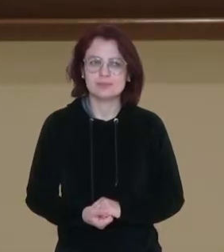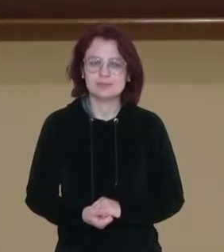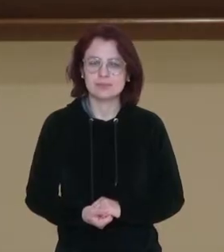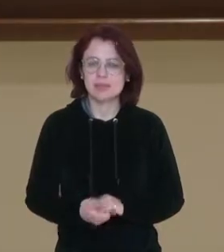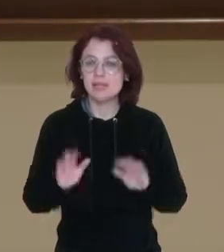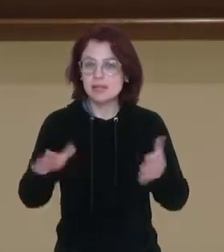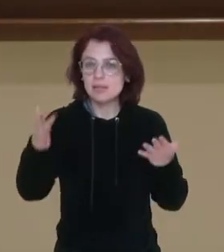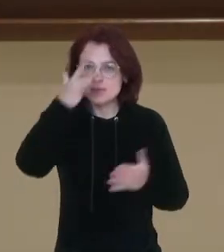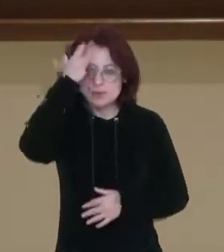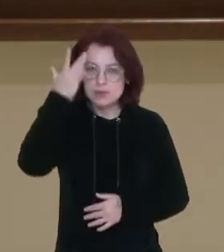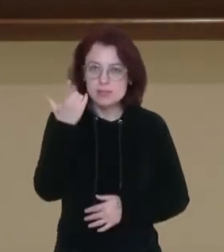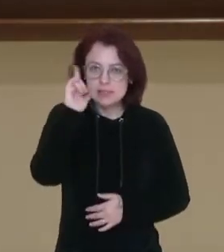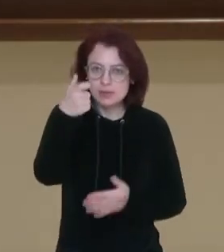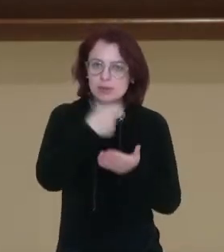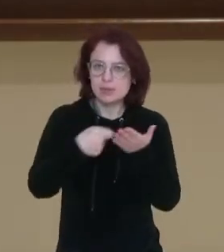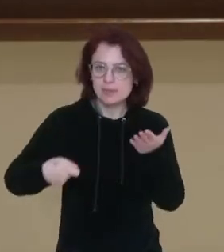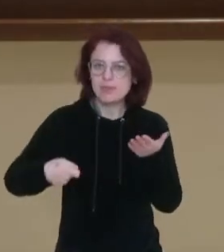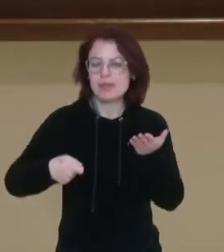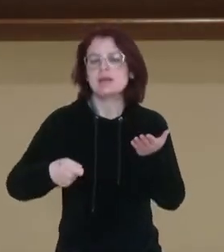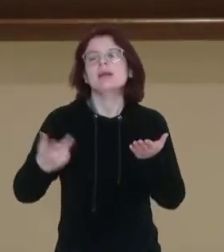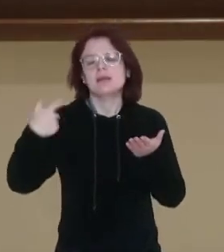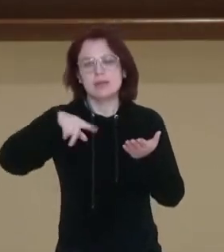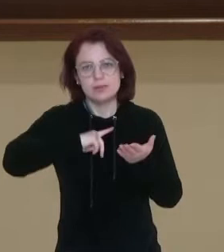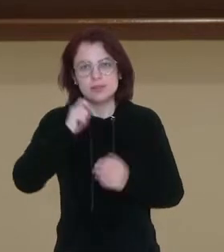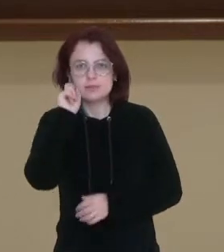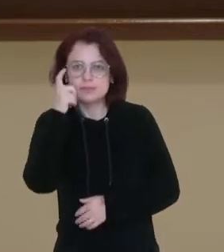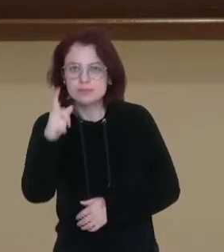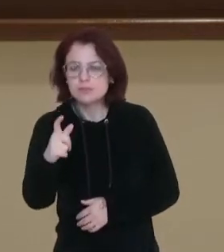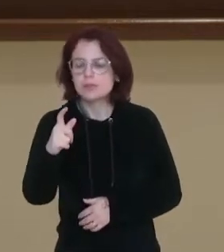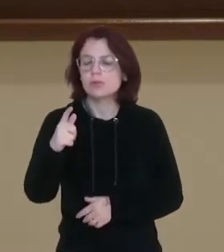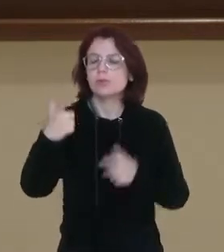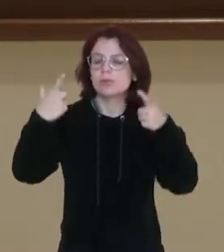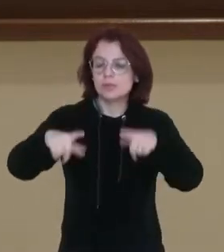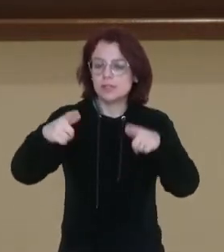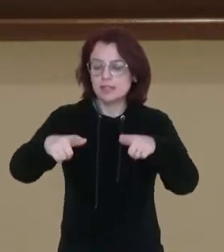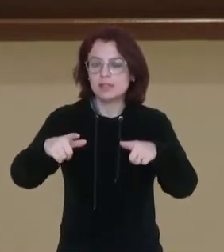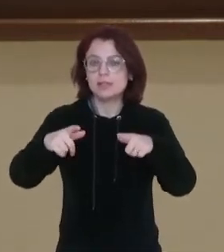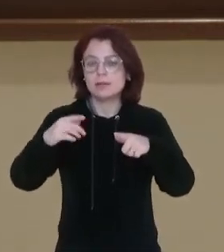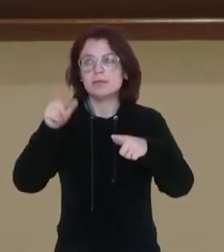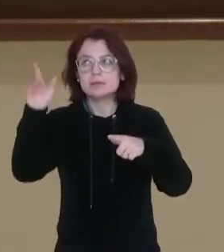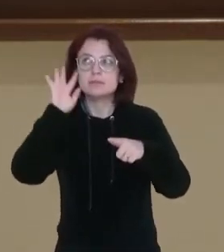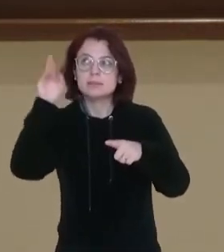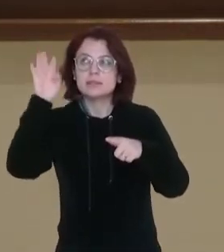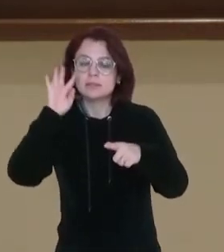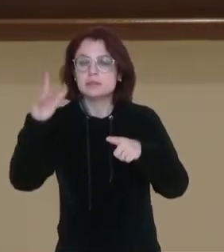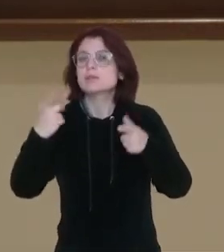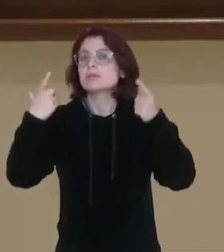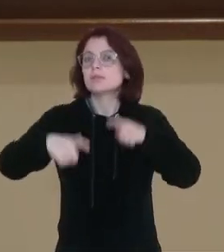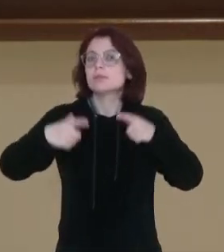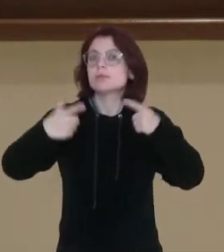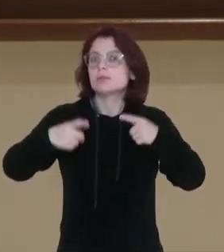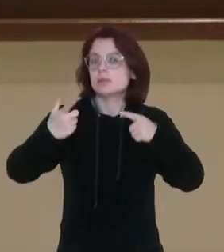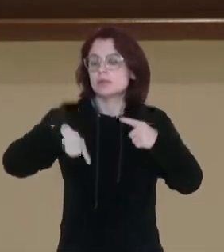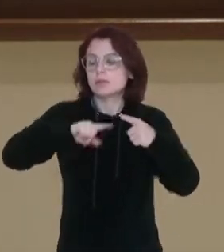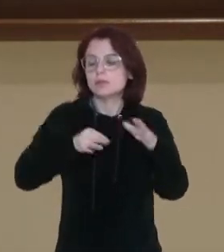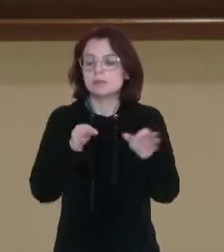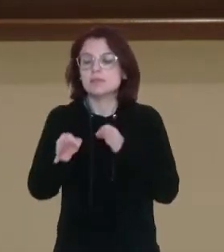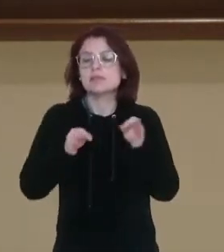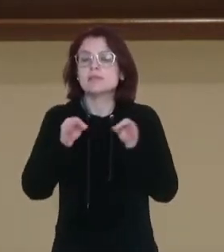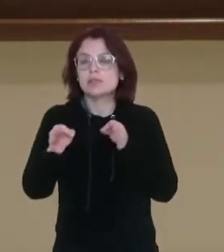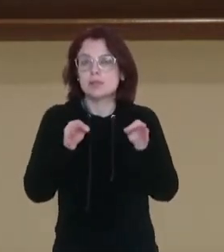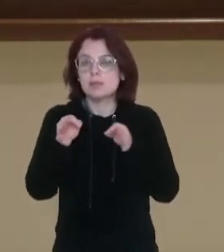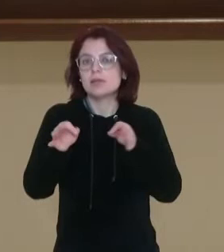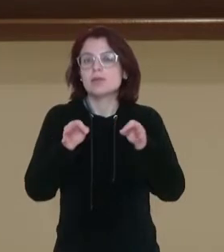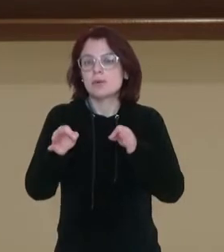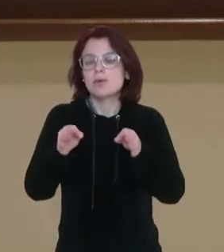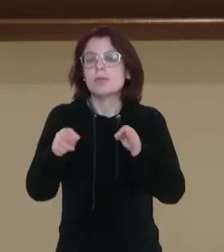E aí, pessoal, deu para anotar? Então a gente chamou a atenção com relação ao espaço para vocês também já irem pensando aí como que vai ser o planejamento com relação